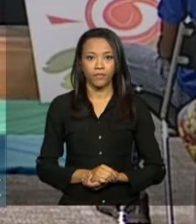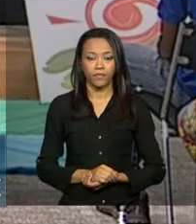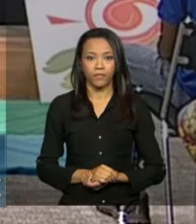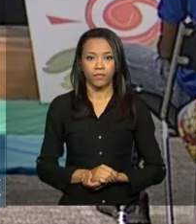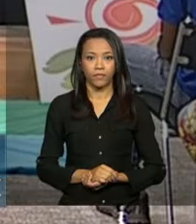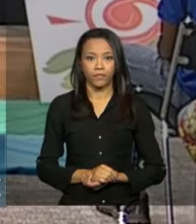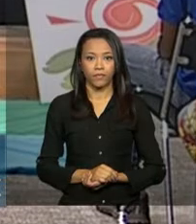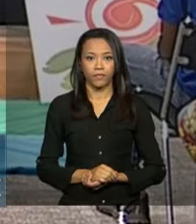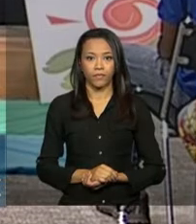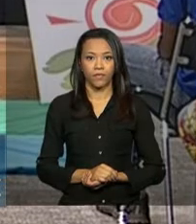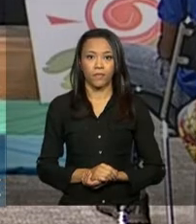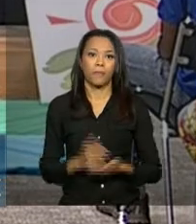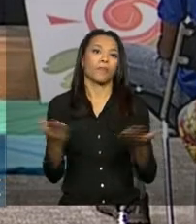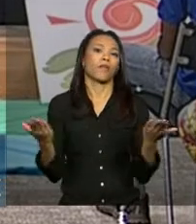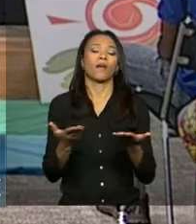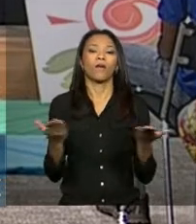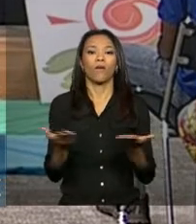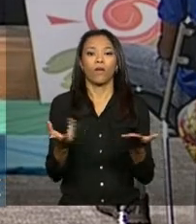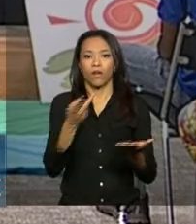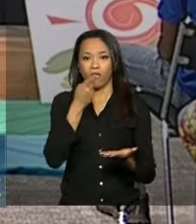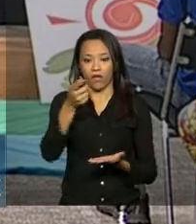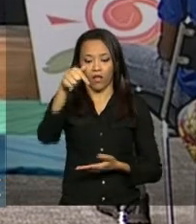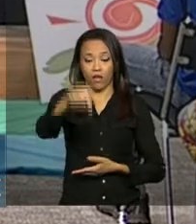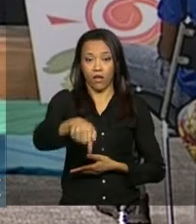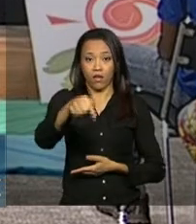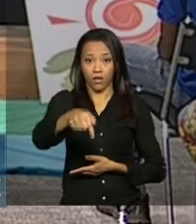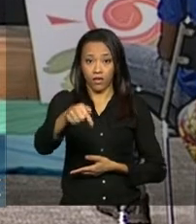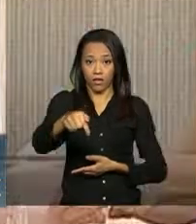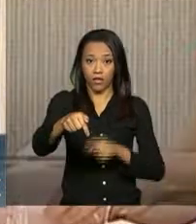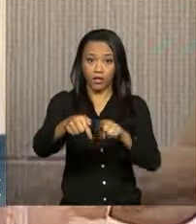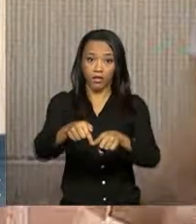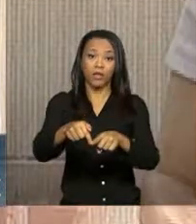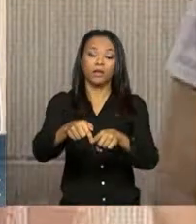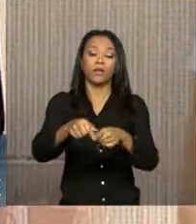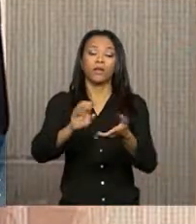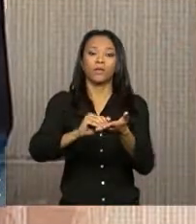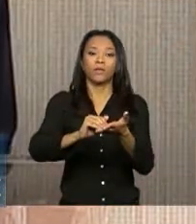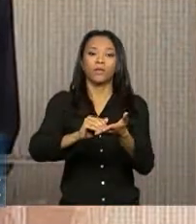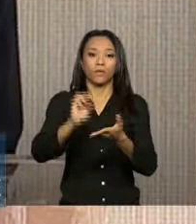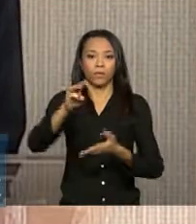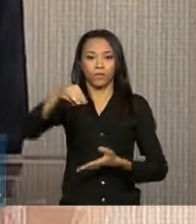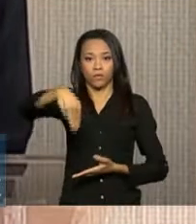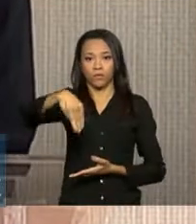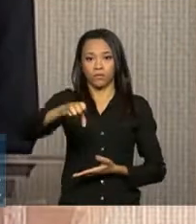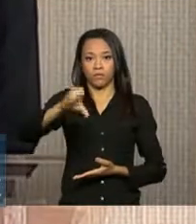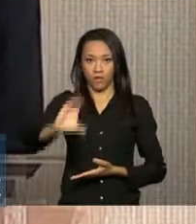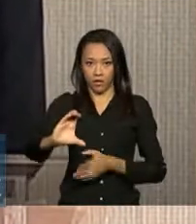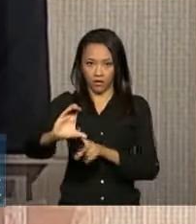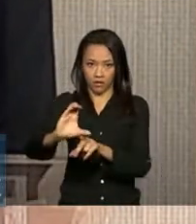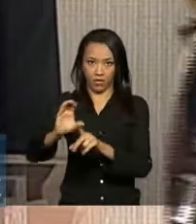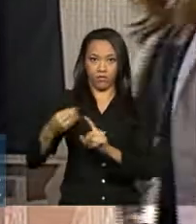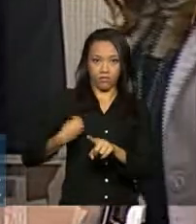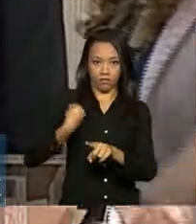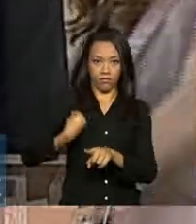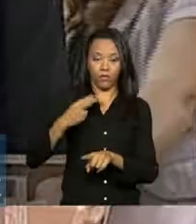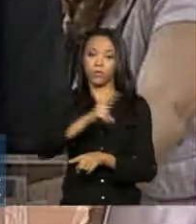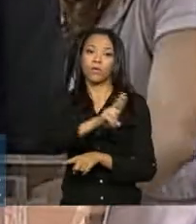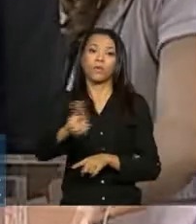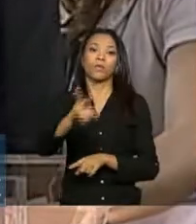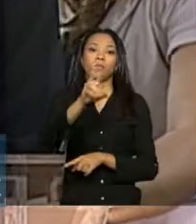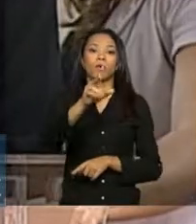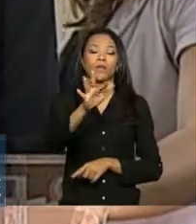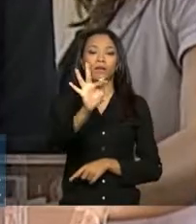cabe o registro do representante do ministério da educação no conanda o senhor fábio meireles